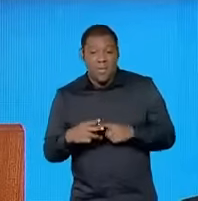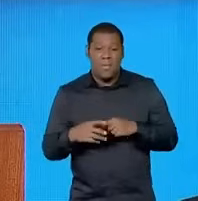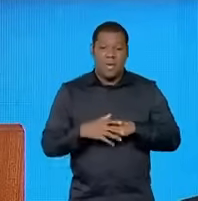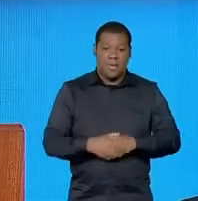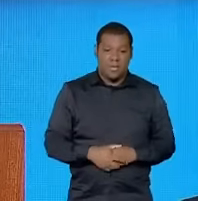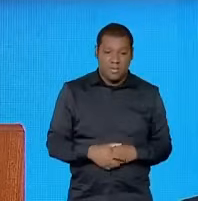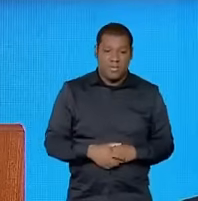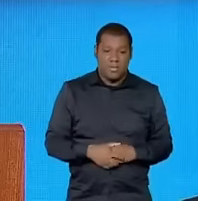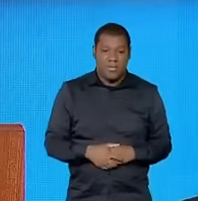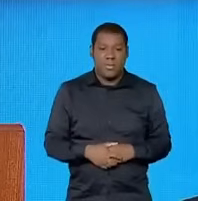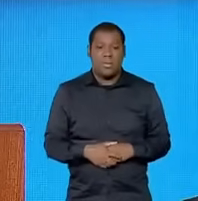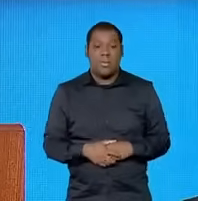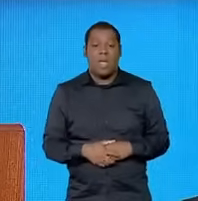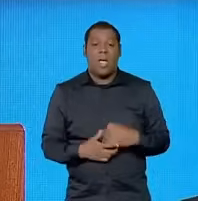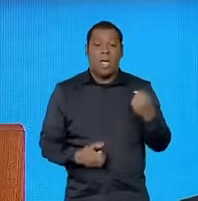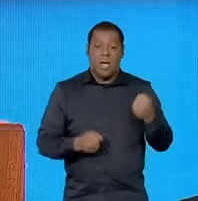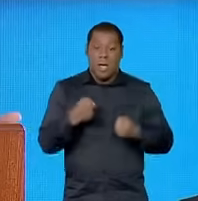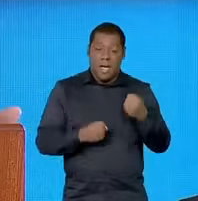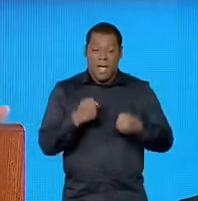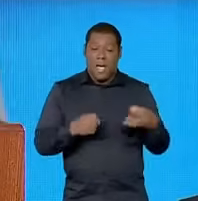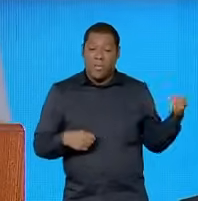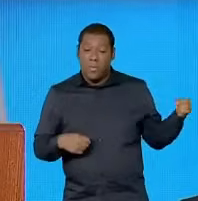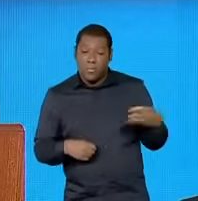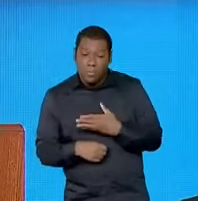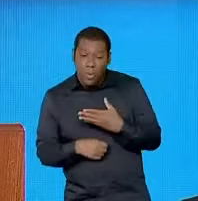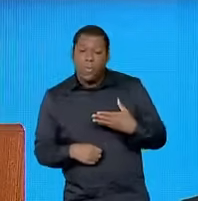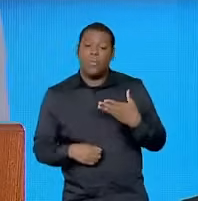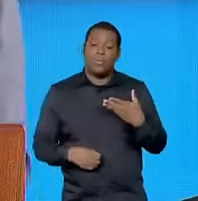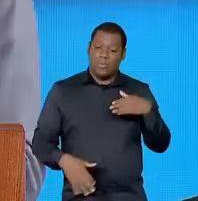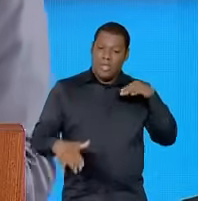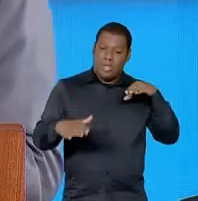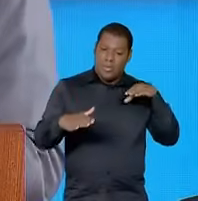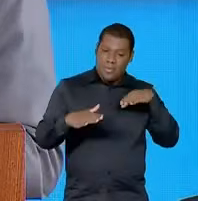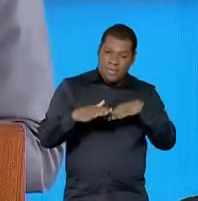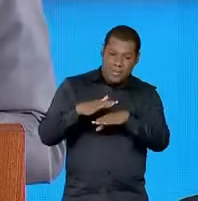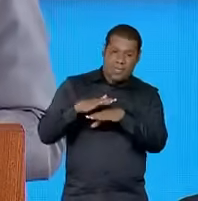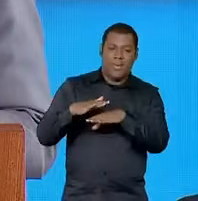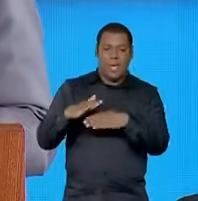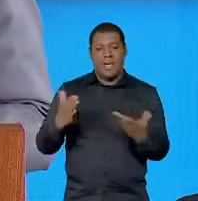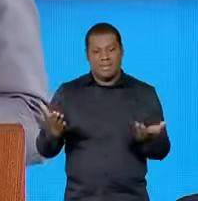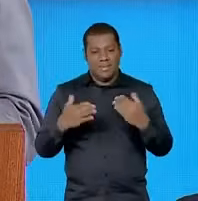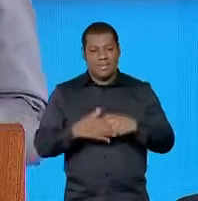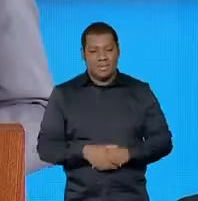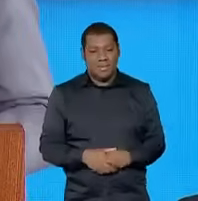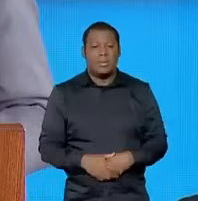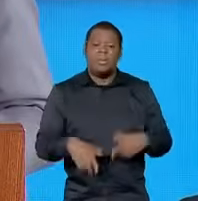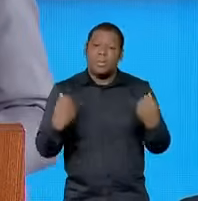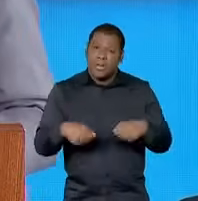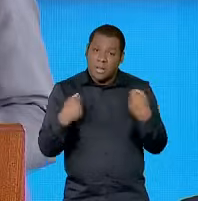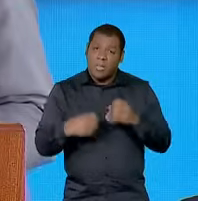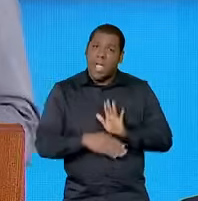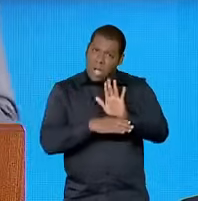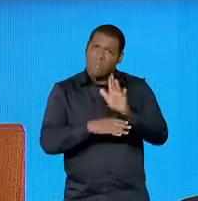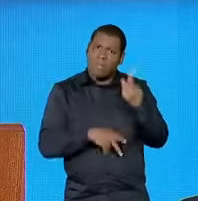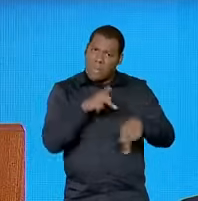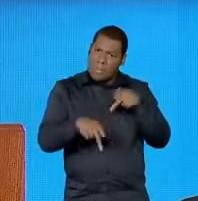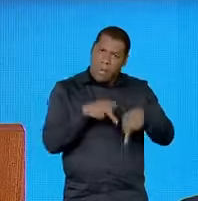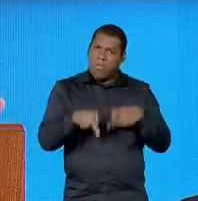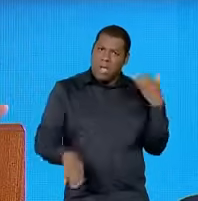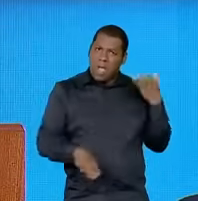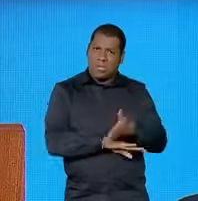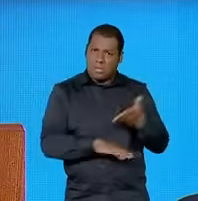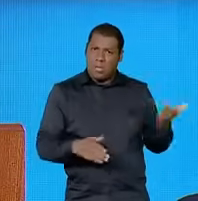um Fuquinha velho, ele agora está comprando um carro mais novo. Então é preciso a gente criar condições para